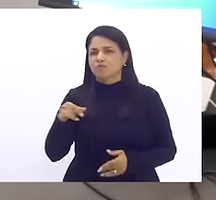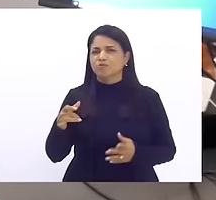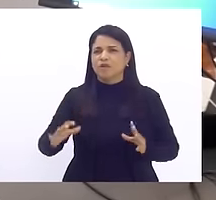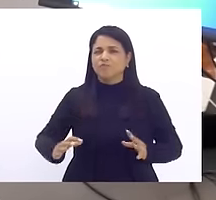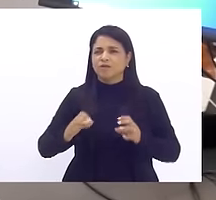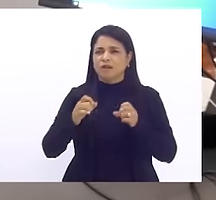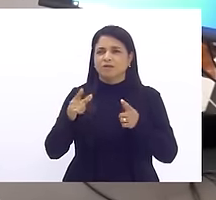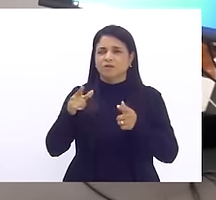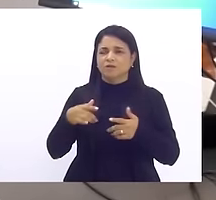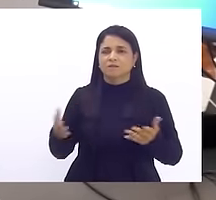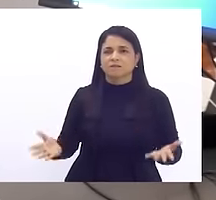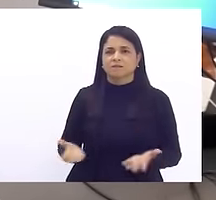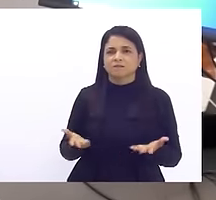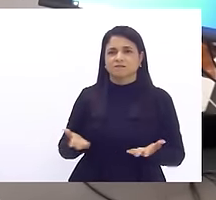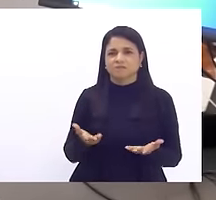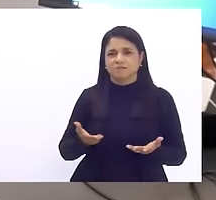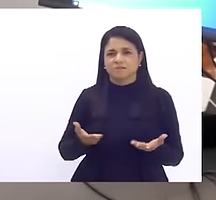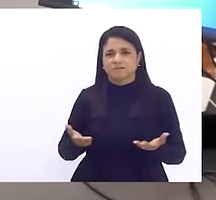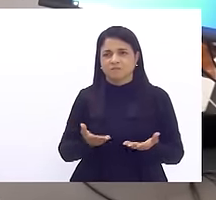surda